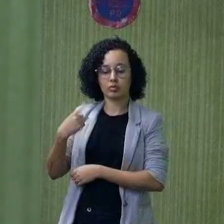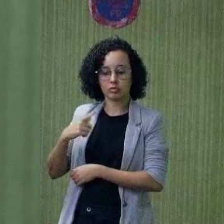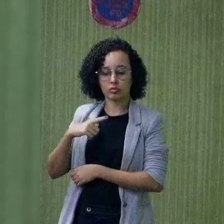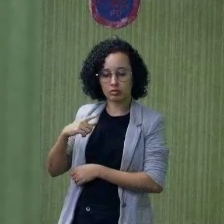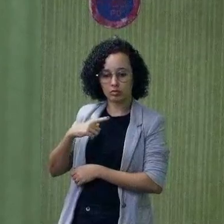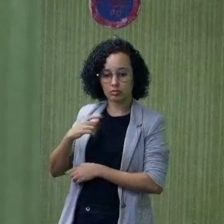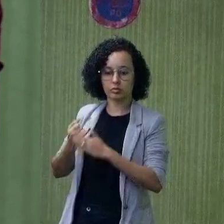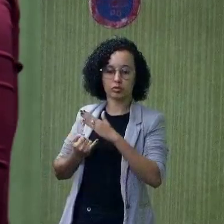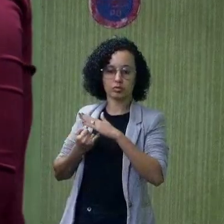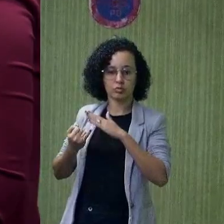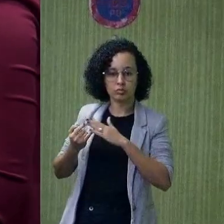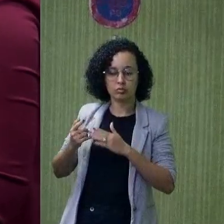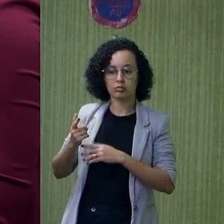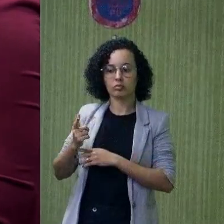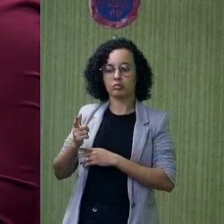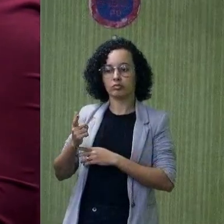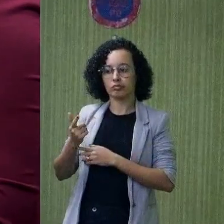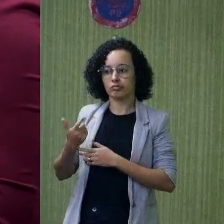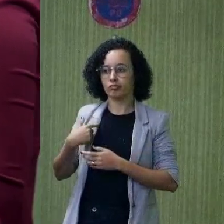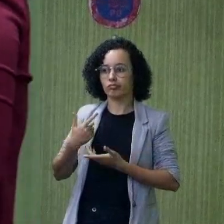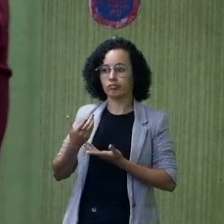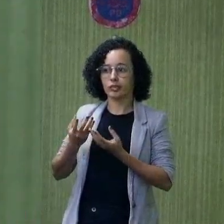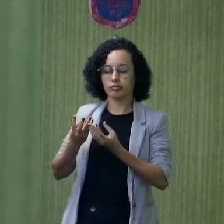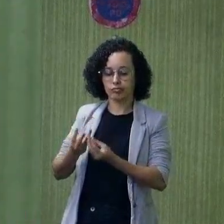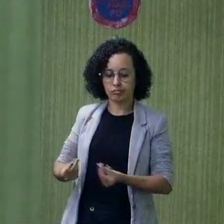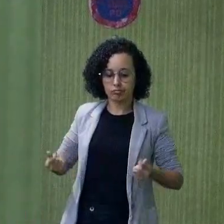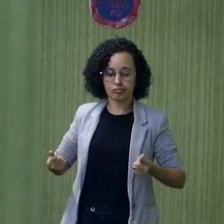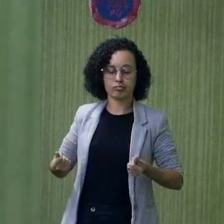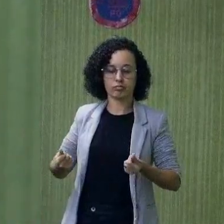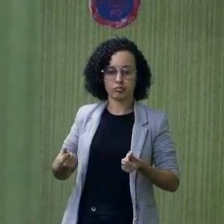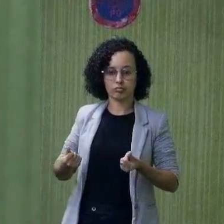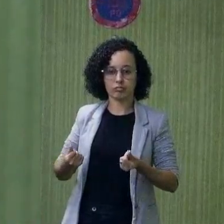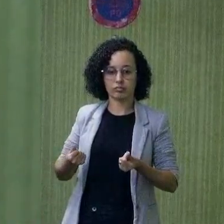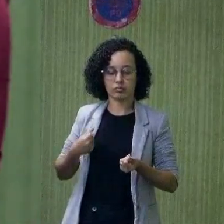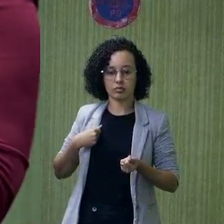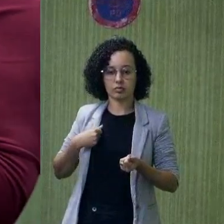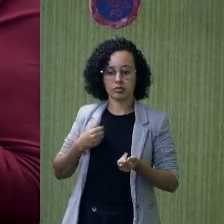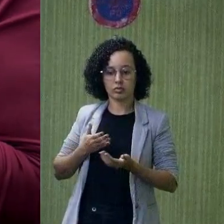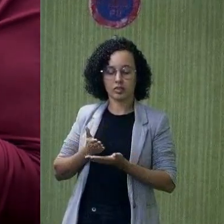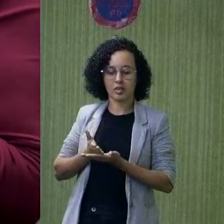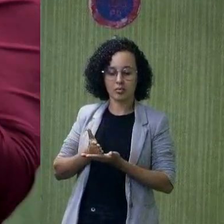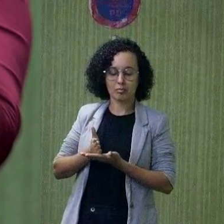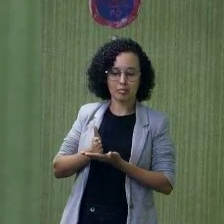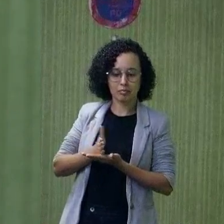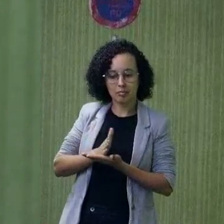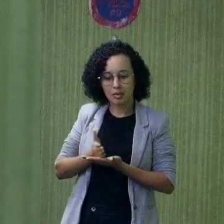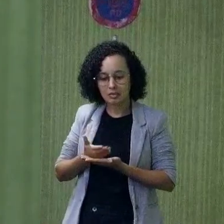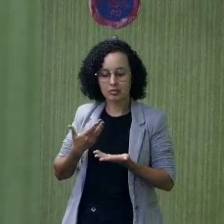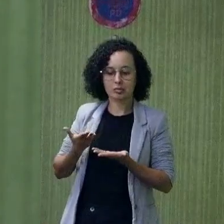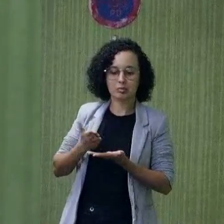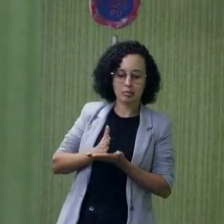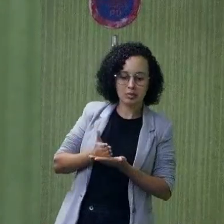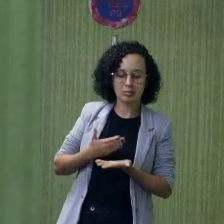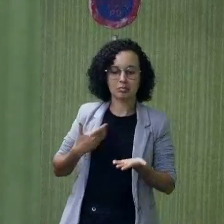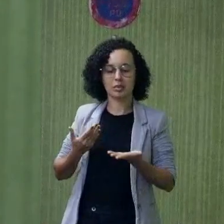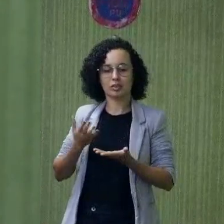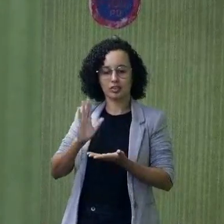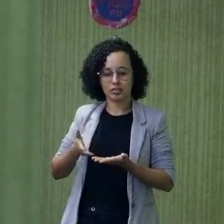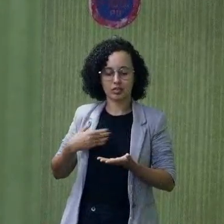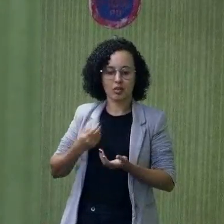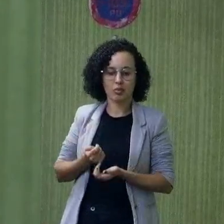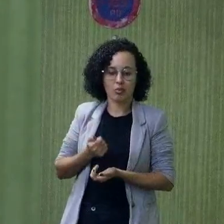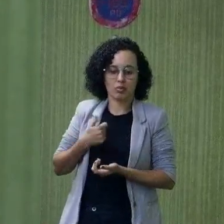instituições que são totalmente destruídas as que são parcialmente comprometidas enfim nós vamos